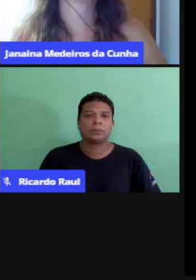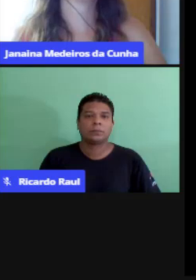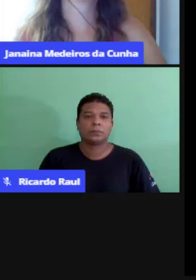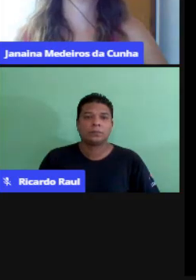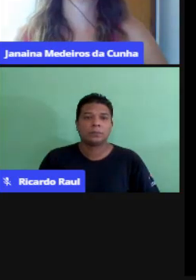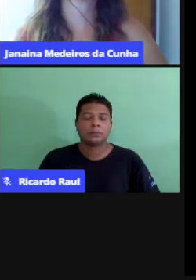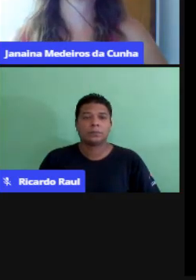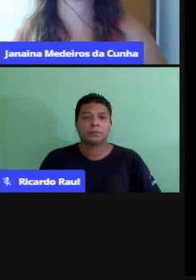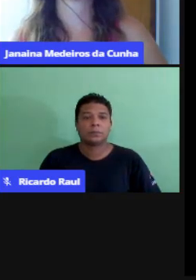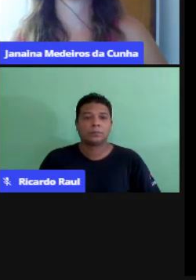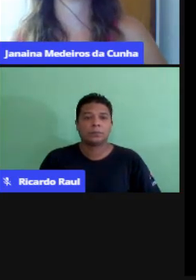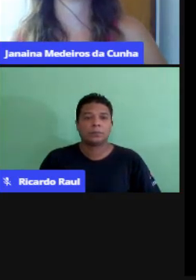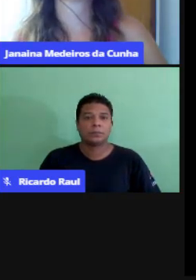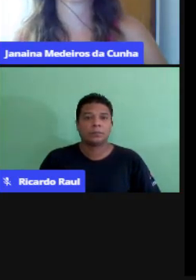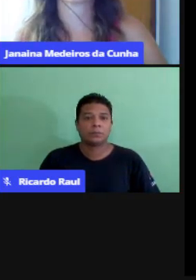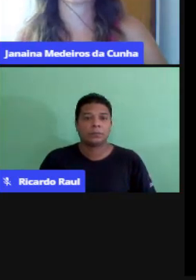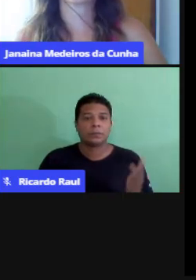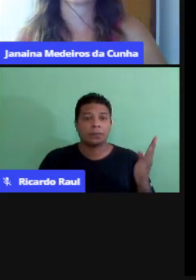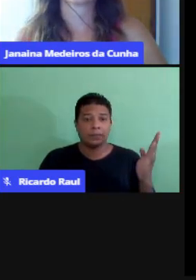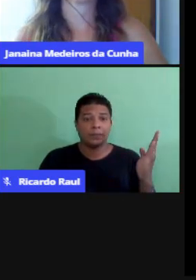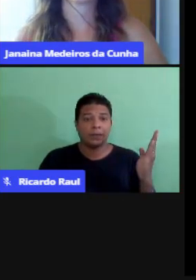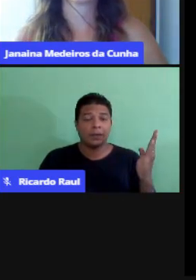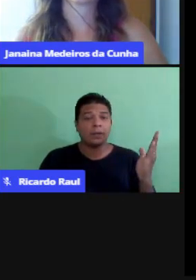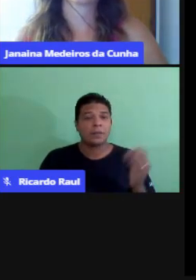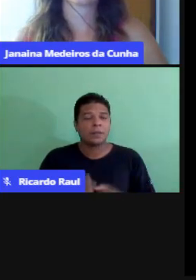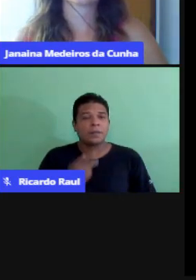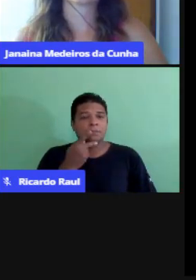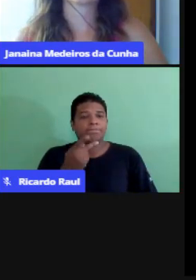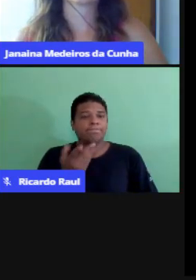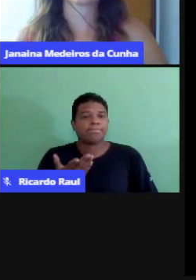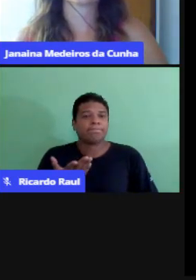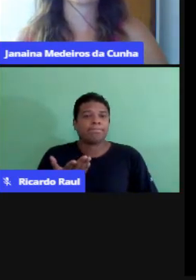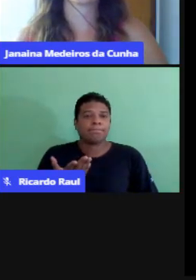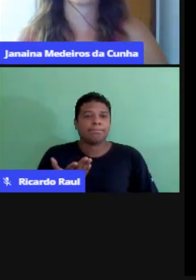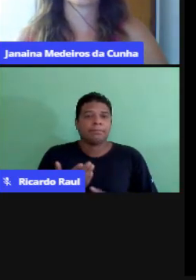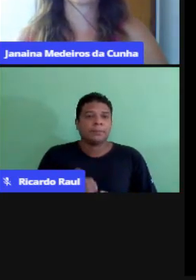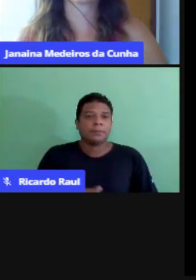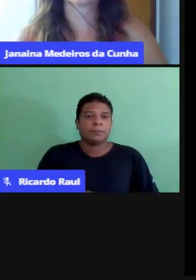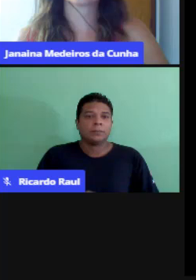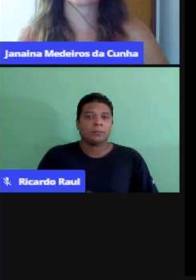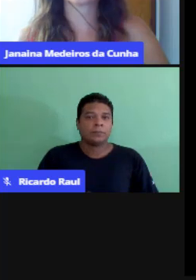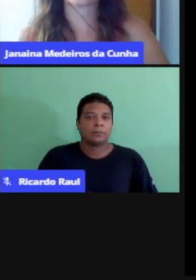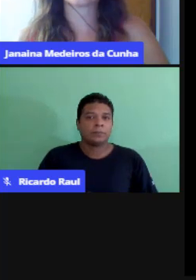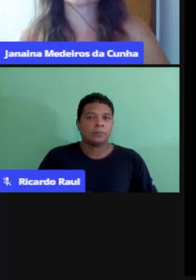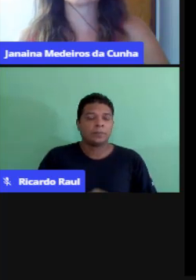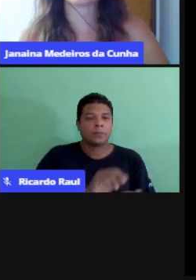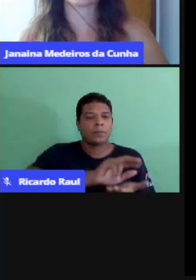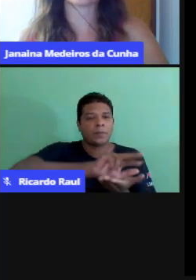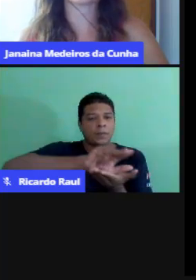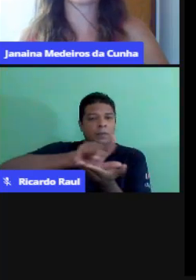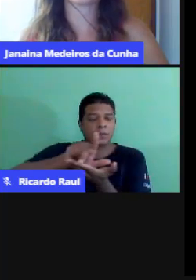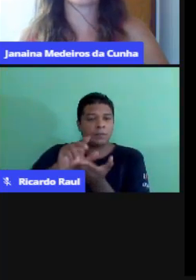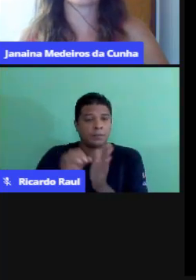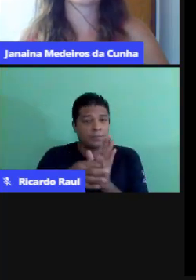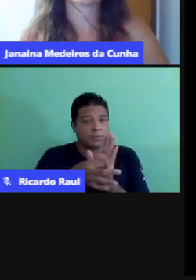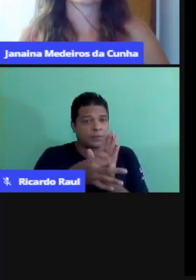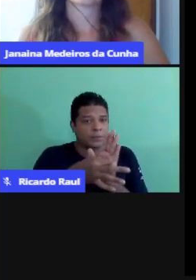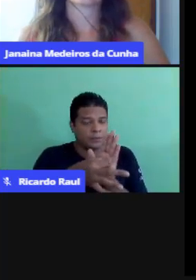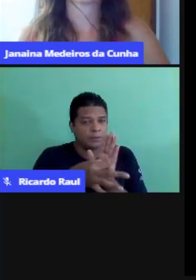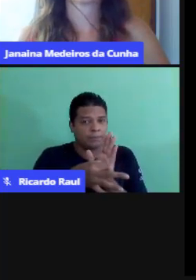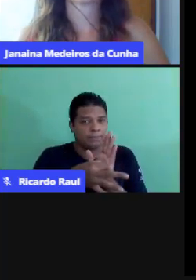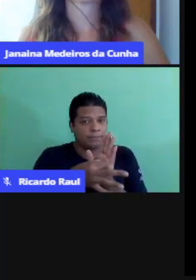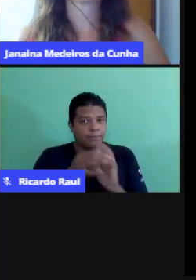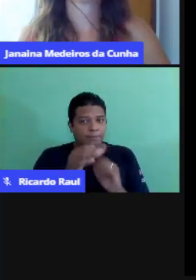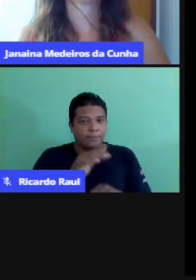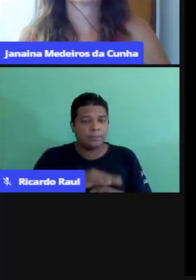Então, aqui nós falamos realmente sobre esses instrumentos, né? Então, a dica principal aqui é